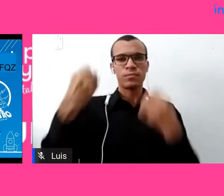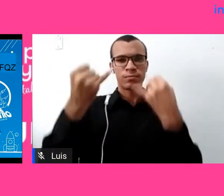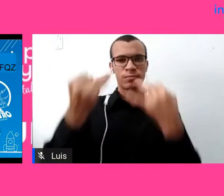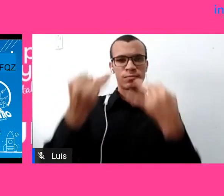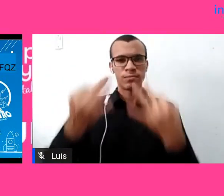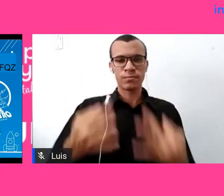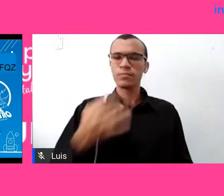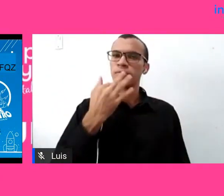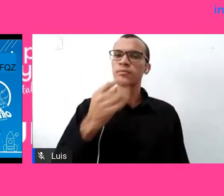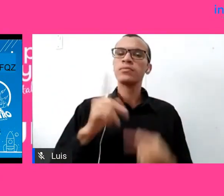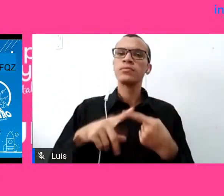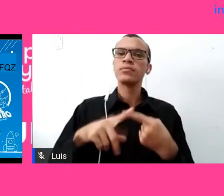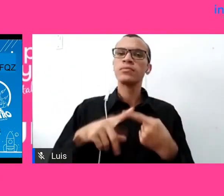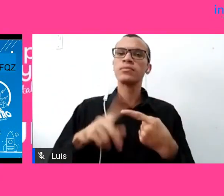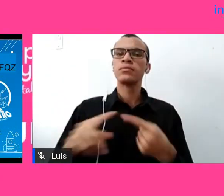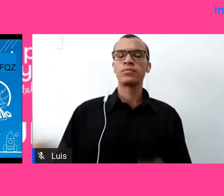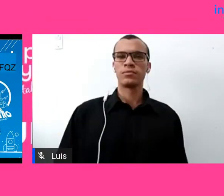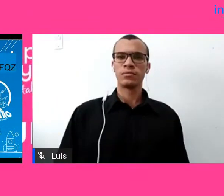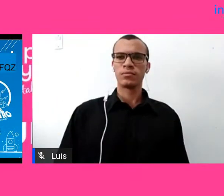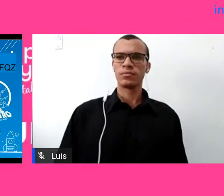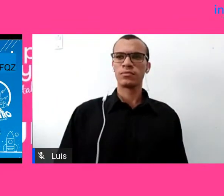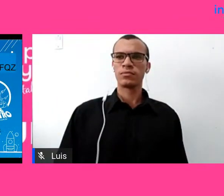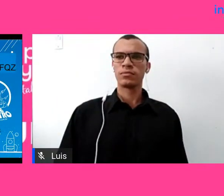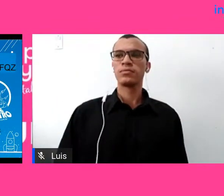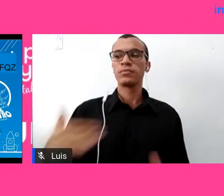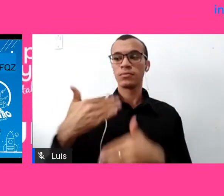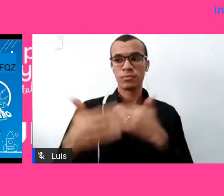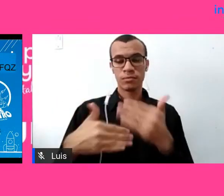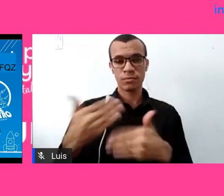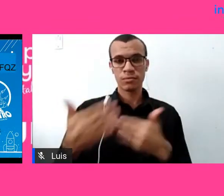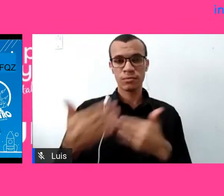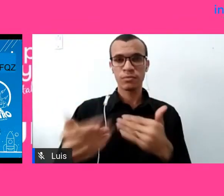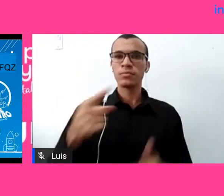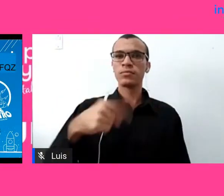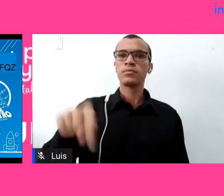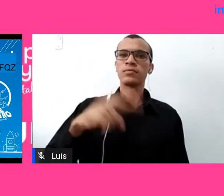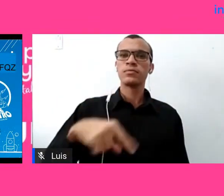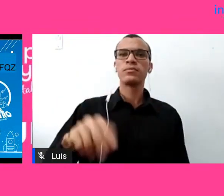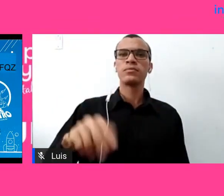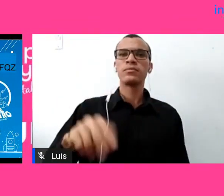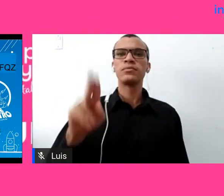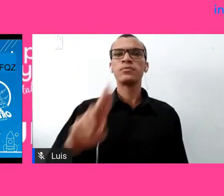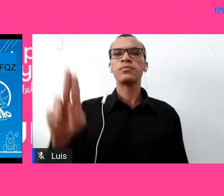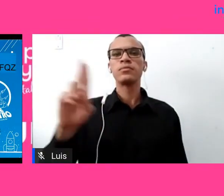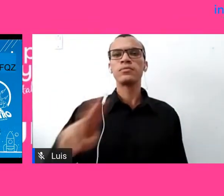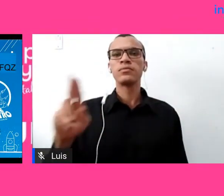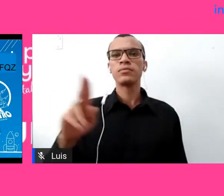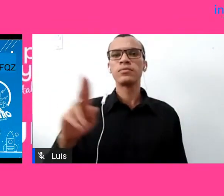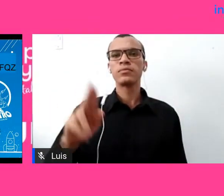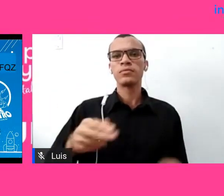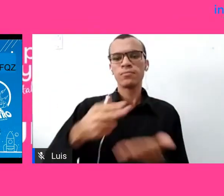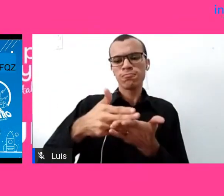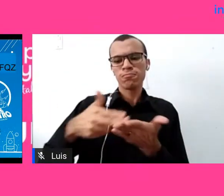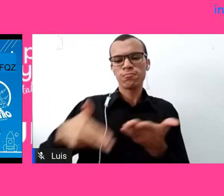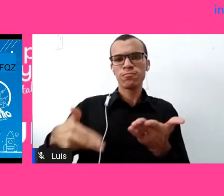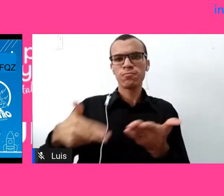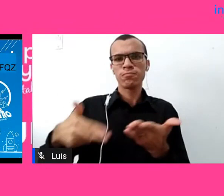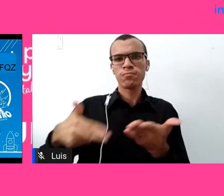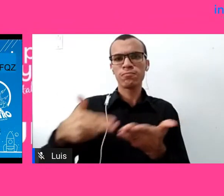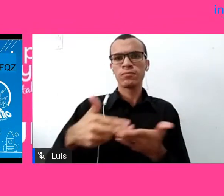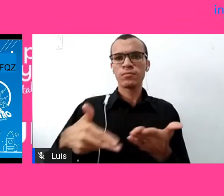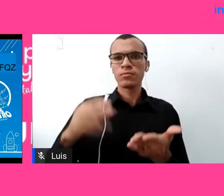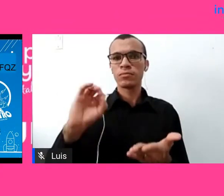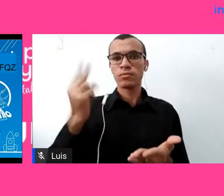pouco. E depois nós vamos fazer o uso de um estilete para recortar, ou pode ser uma